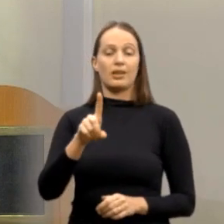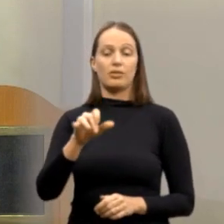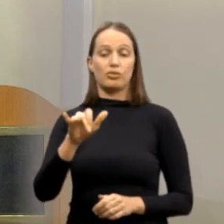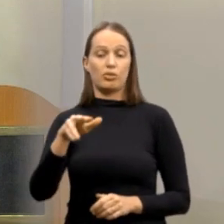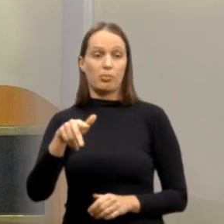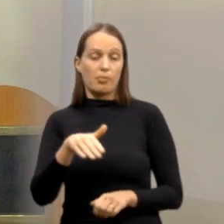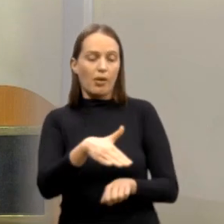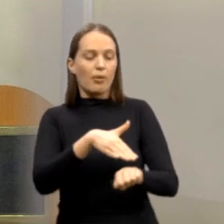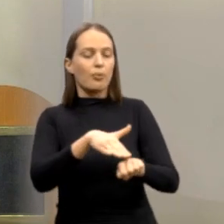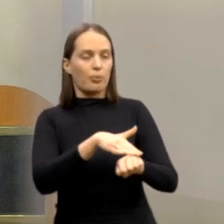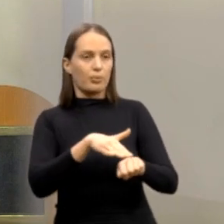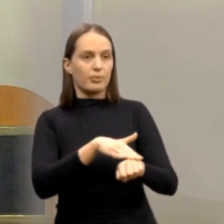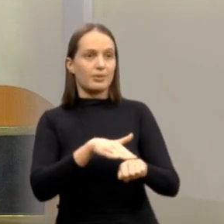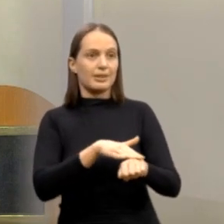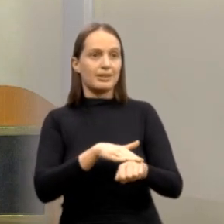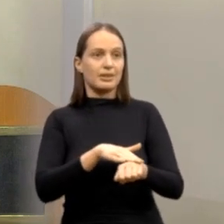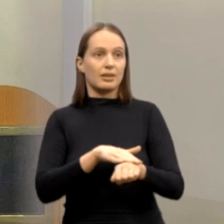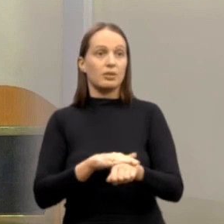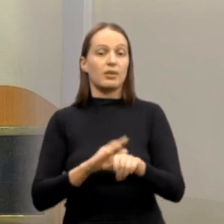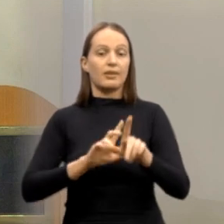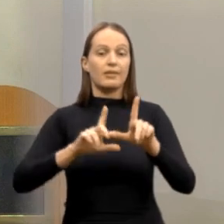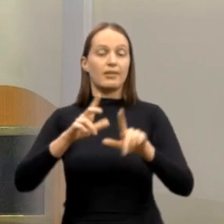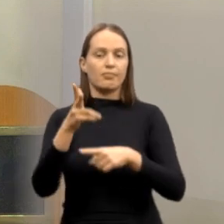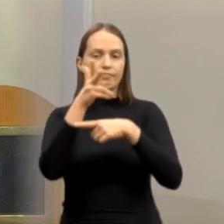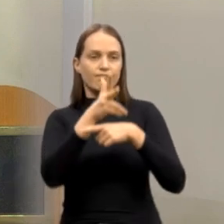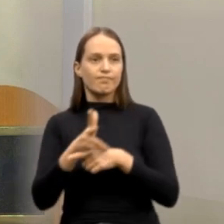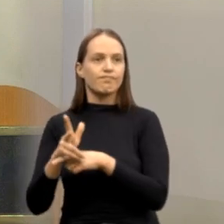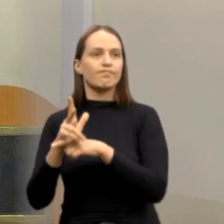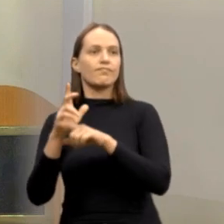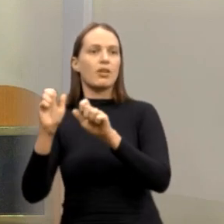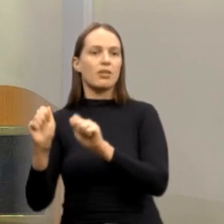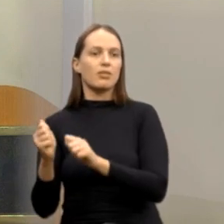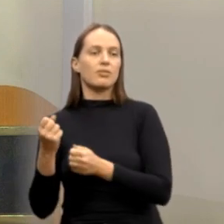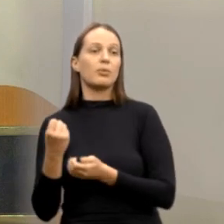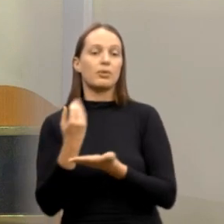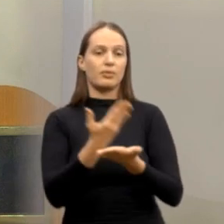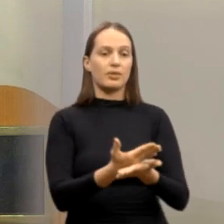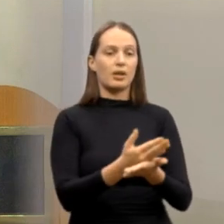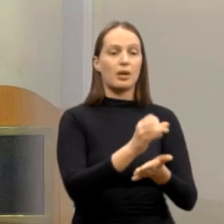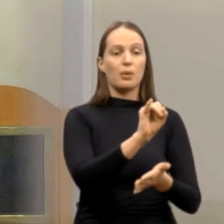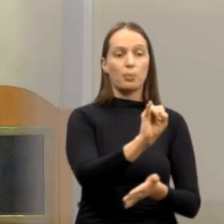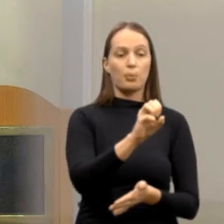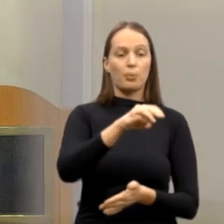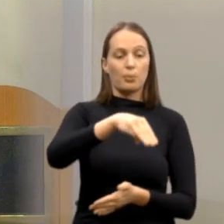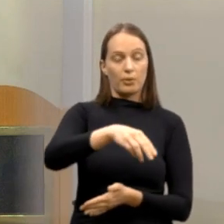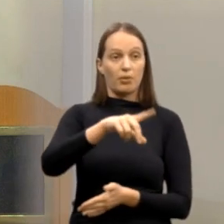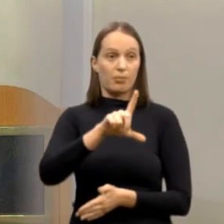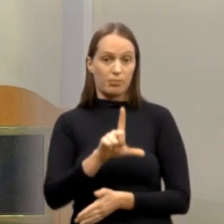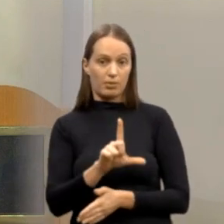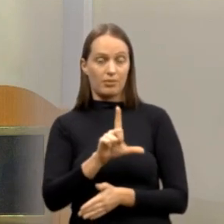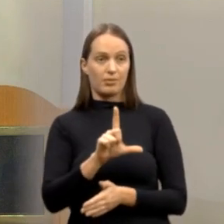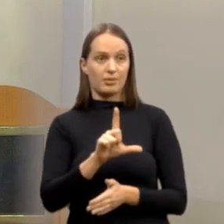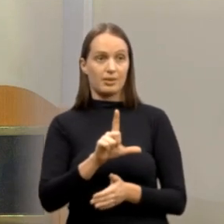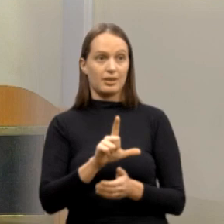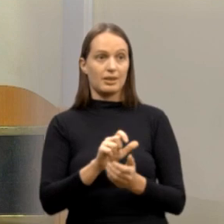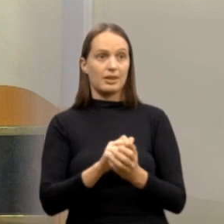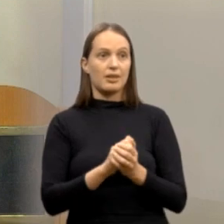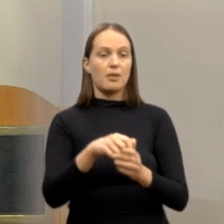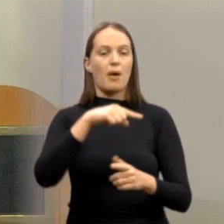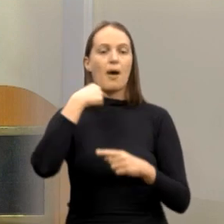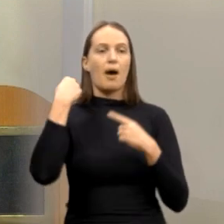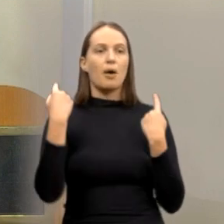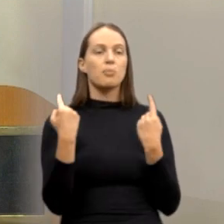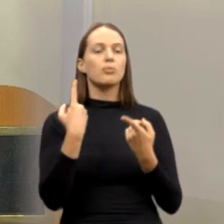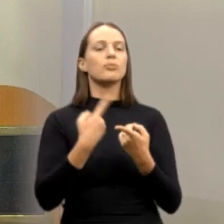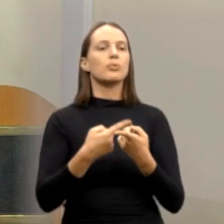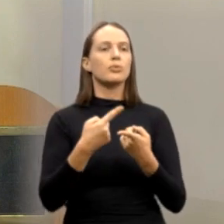encaminhando as imagens para o Instituto e do IML junto aos quesitos para auxiliar a determinar a causa da morte pois